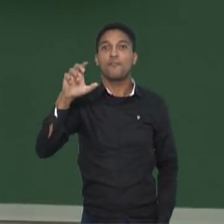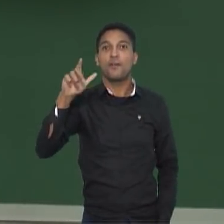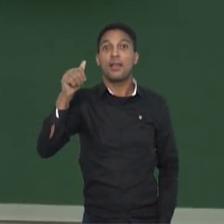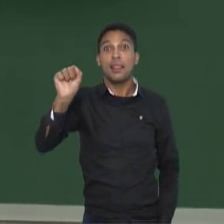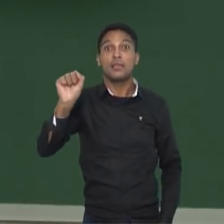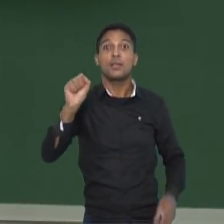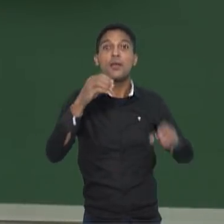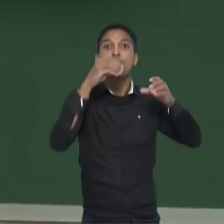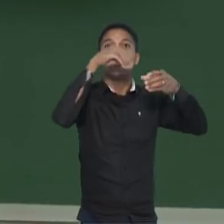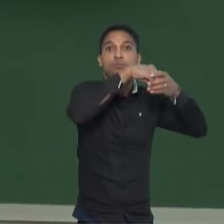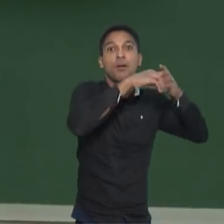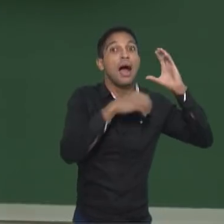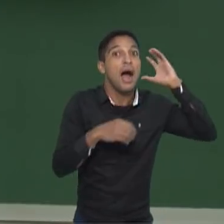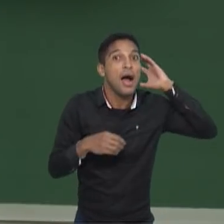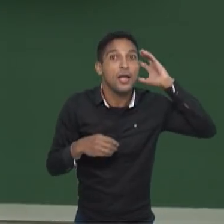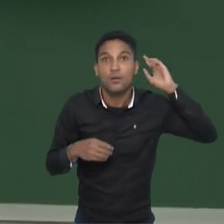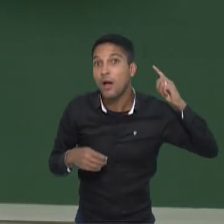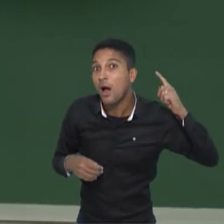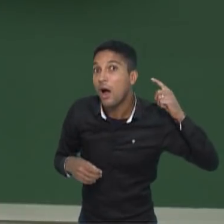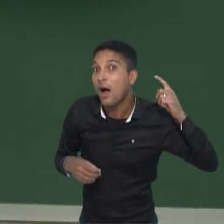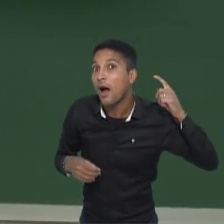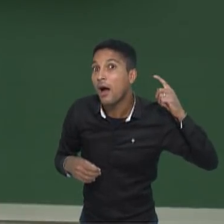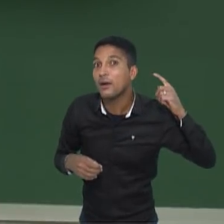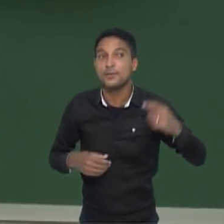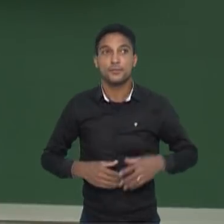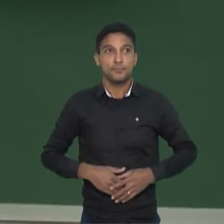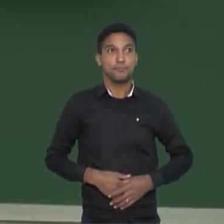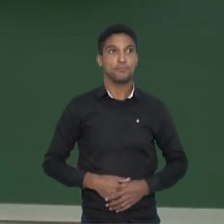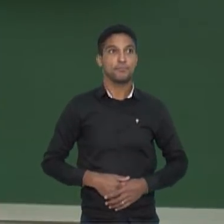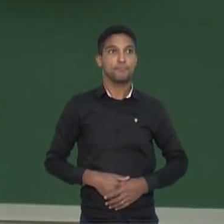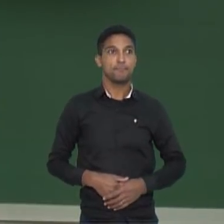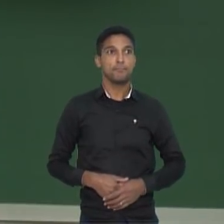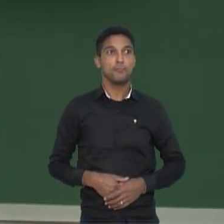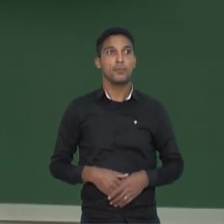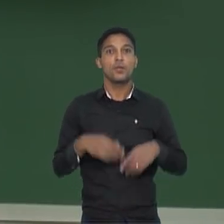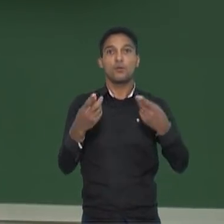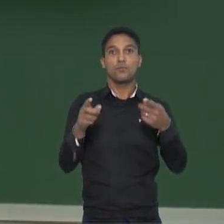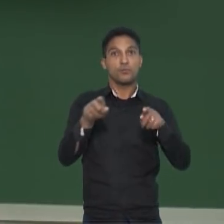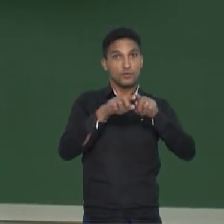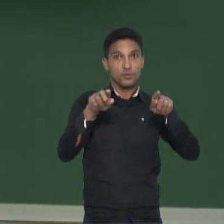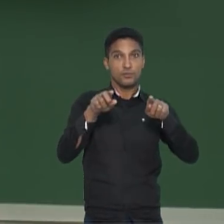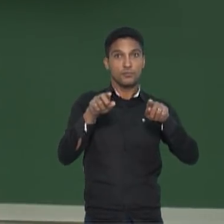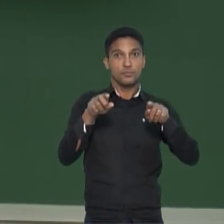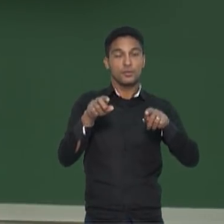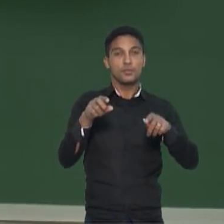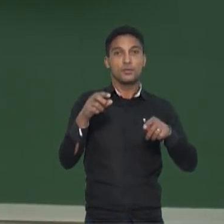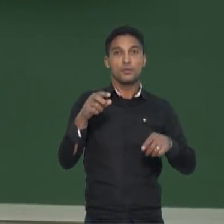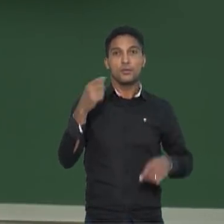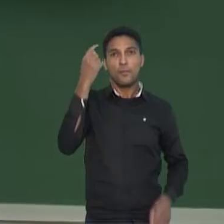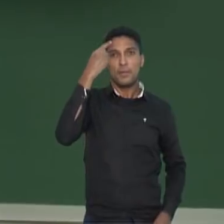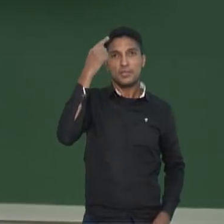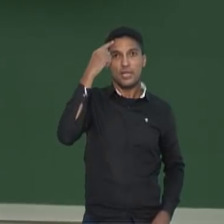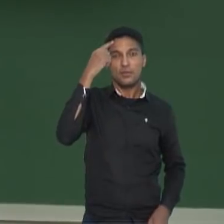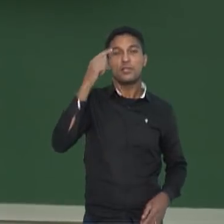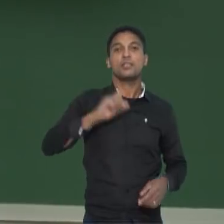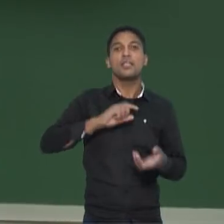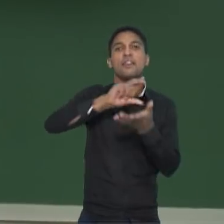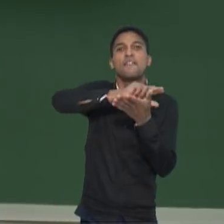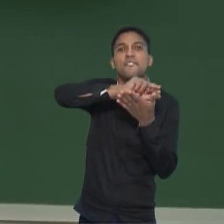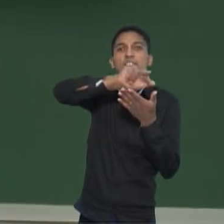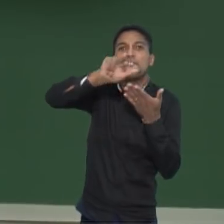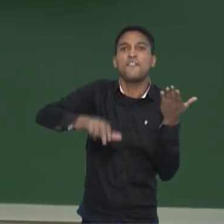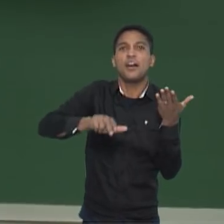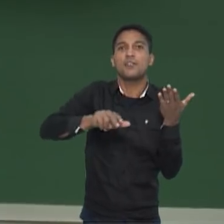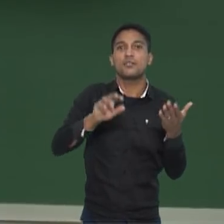As trilogias e sagas na literatura e no cinema. Então a gente pode pensar em várias trilogias que têm saído, né?